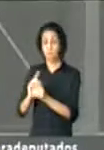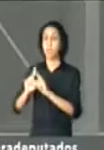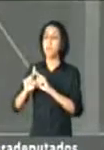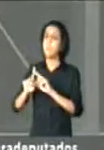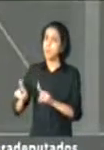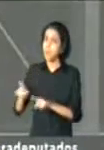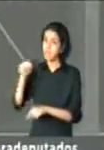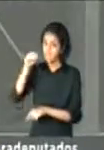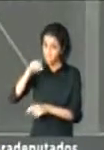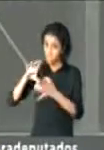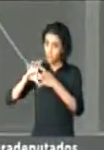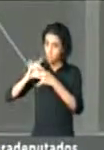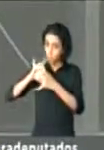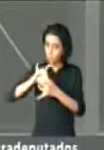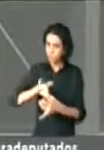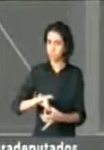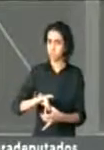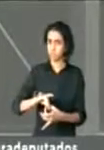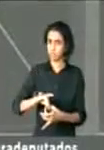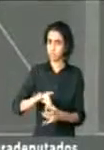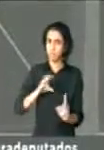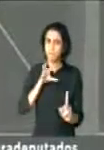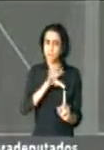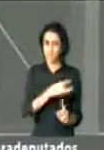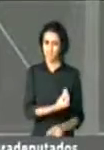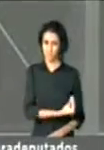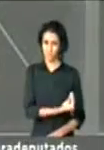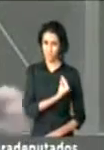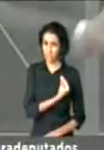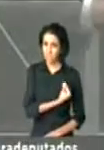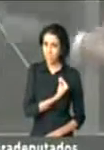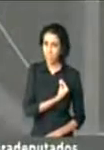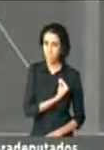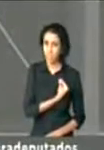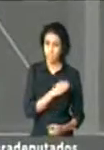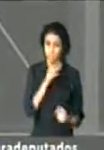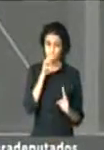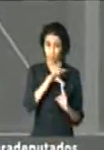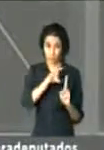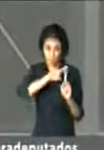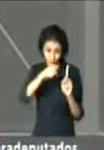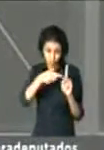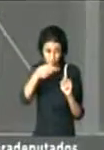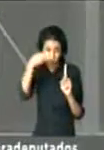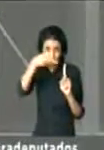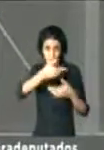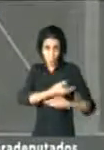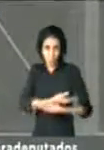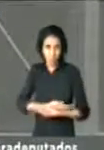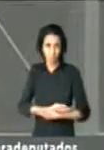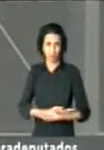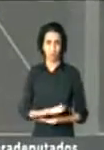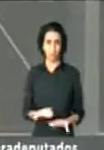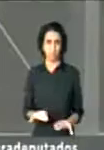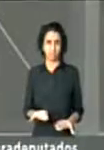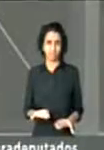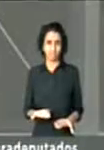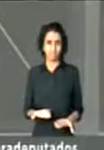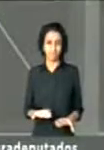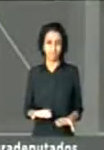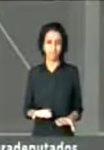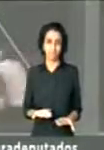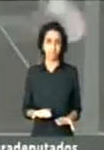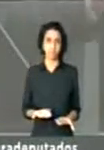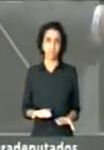neste caso, que mexe com a vida, que mexe com o feto, que mexe com o ser em gestação, que